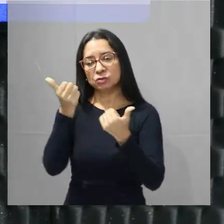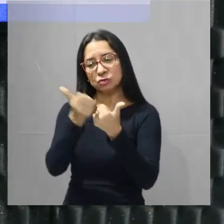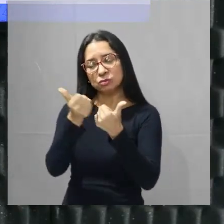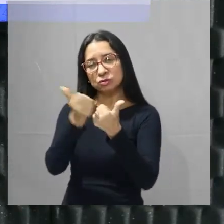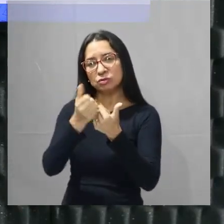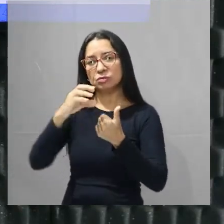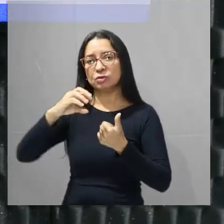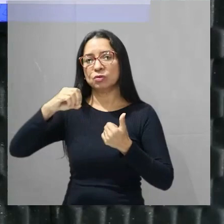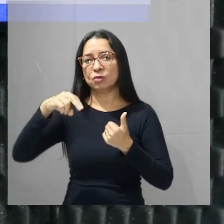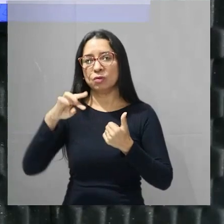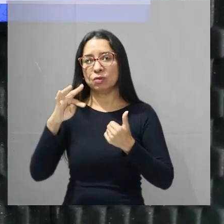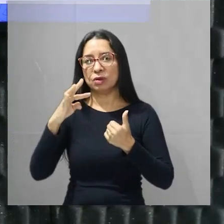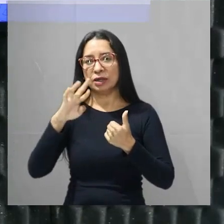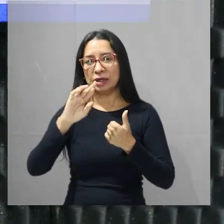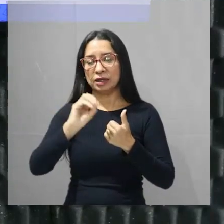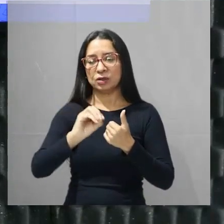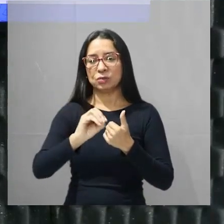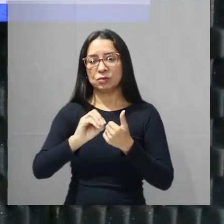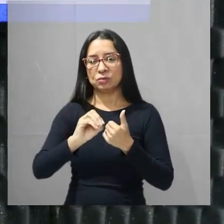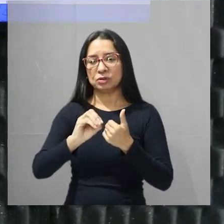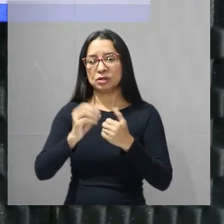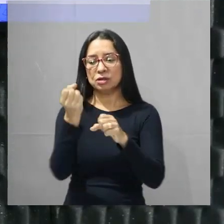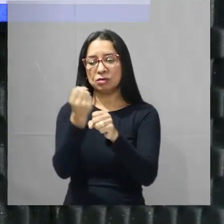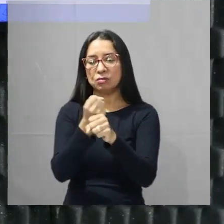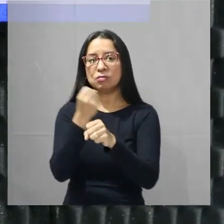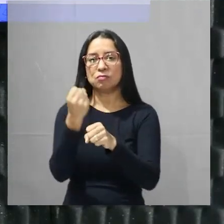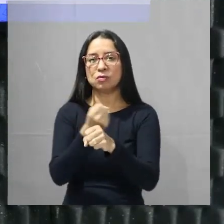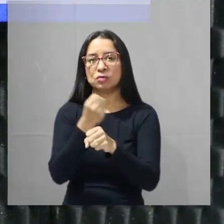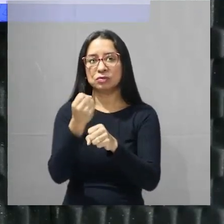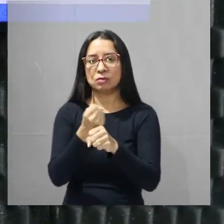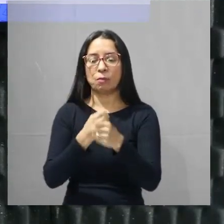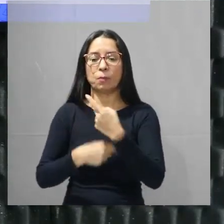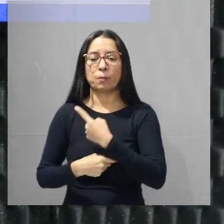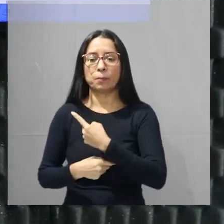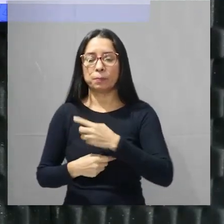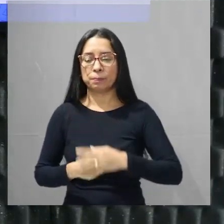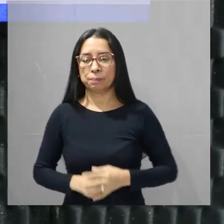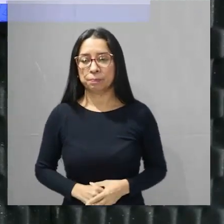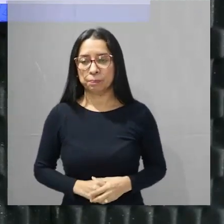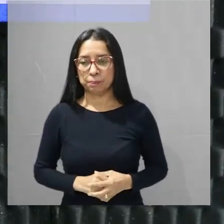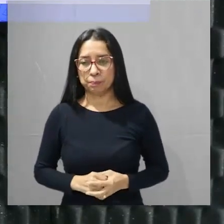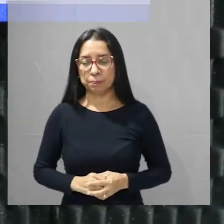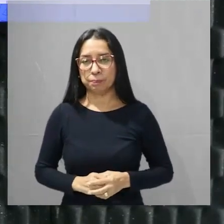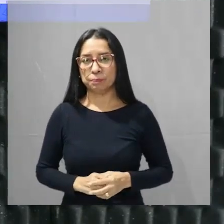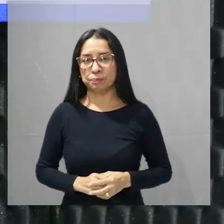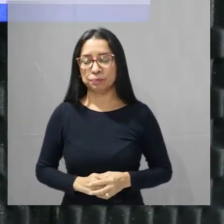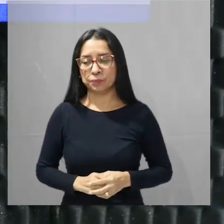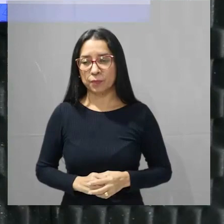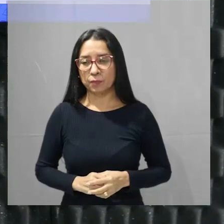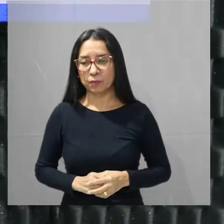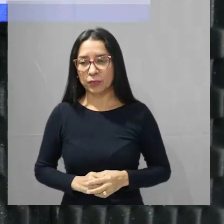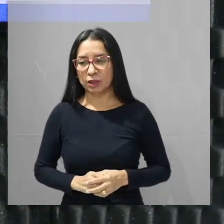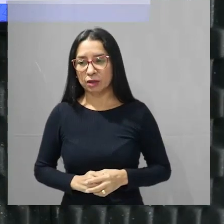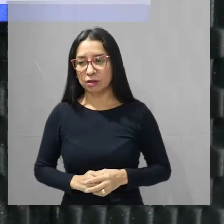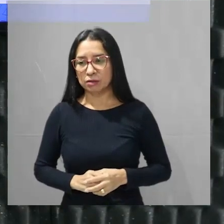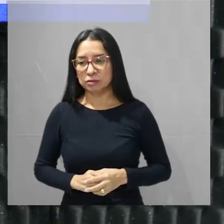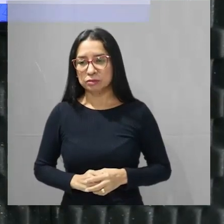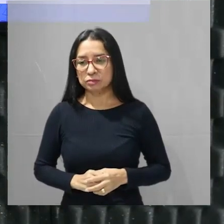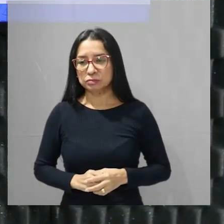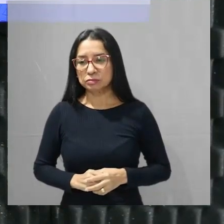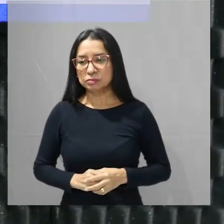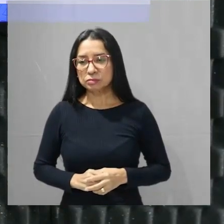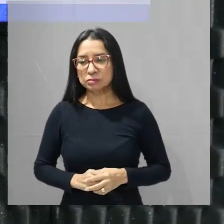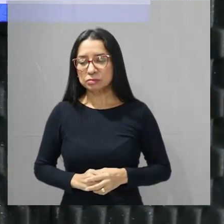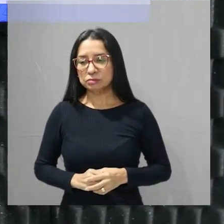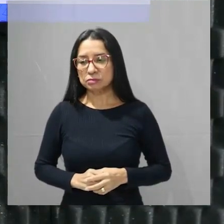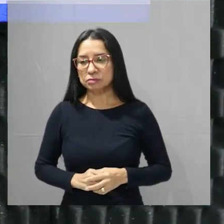concreto. Entenda isso, o concreto seria essa construção, essas edificações. Aí ele continua. Por outro lado, os